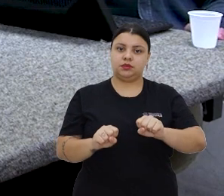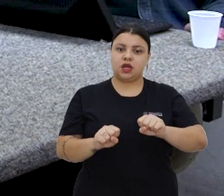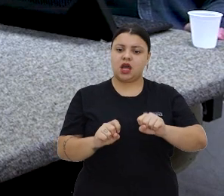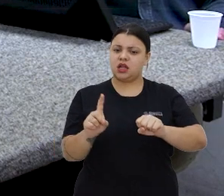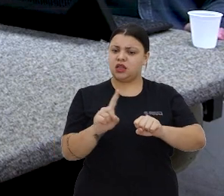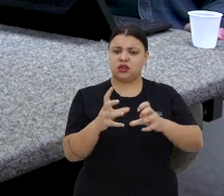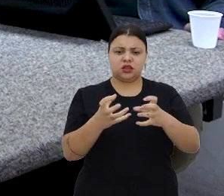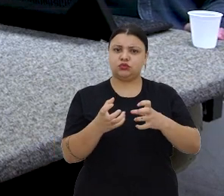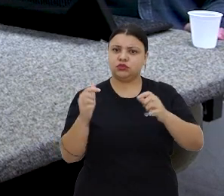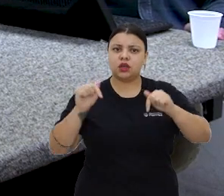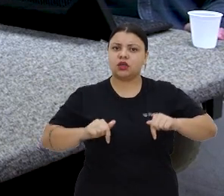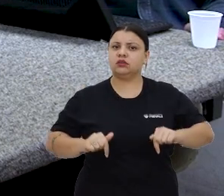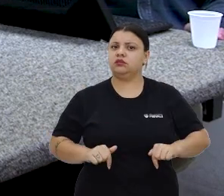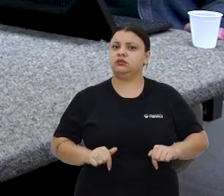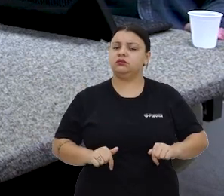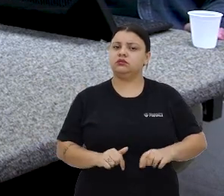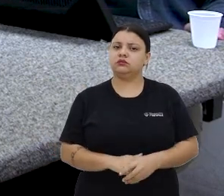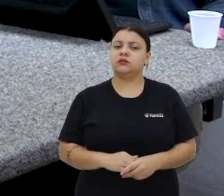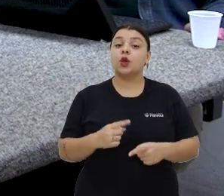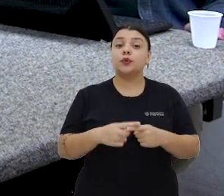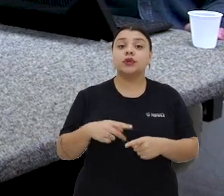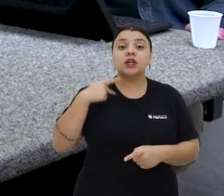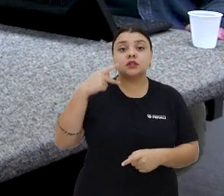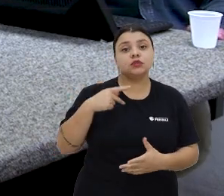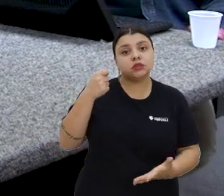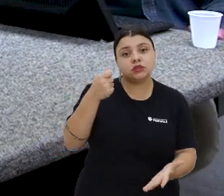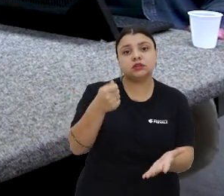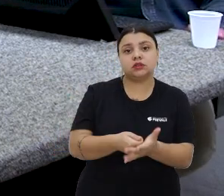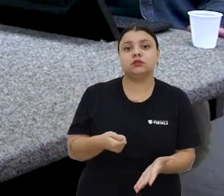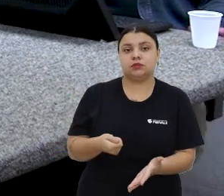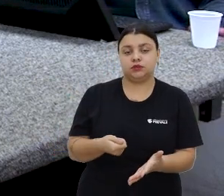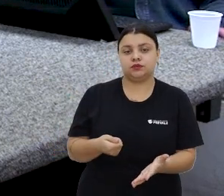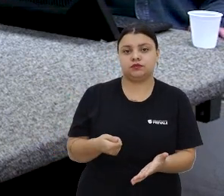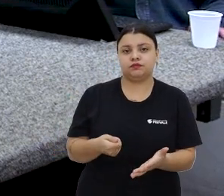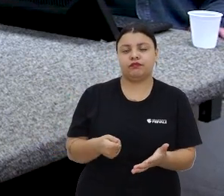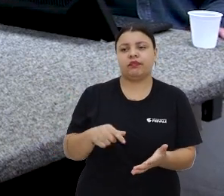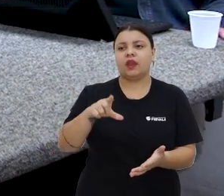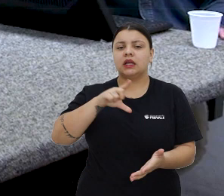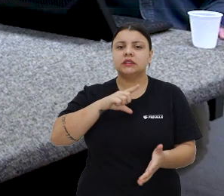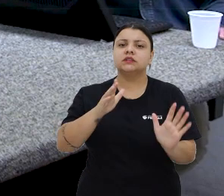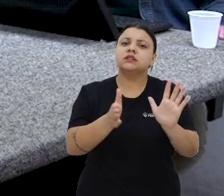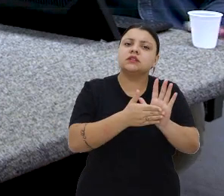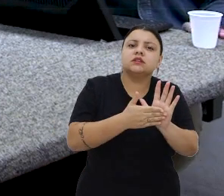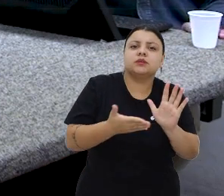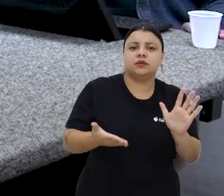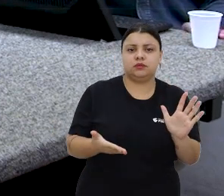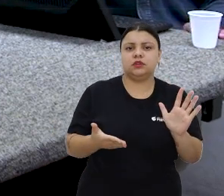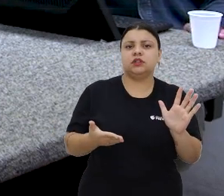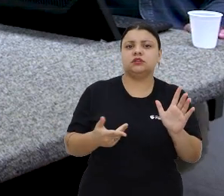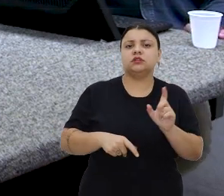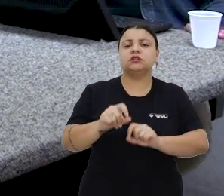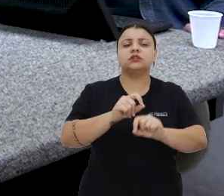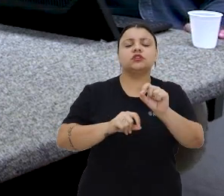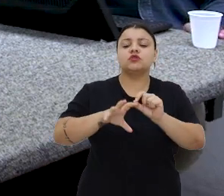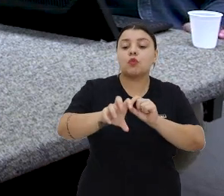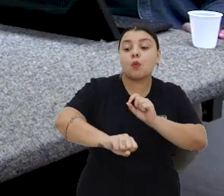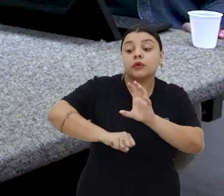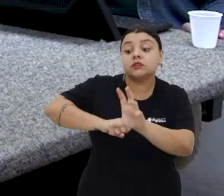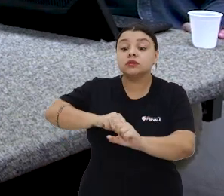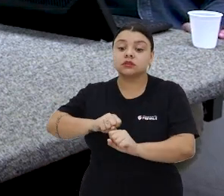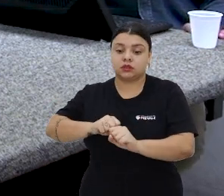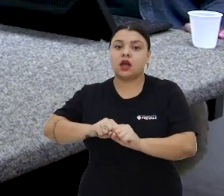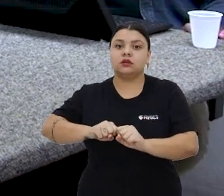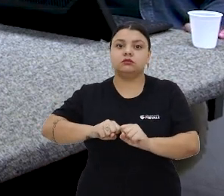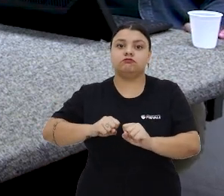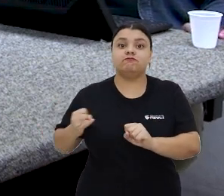aqui. Porque as políticas afirmativas, elas vêm nessa proposta, assim, de buscar uma equidade, mas, ao mesmo tempo,